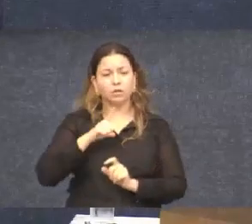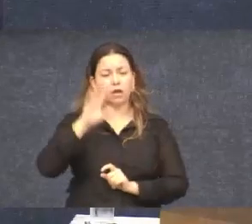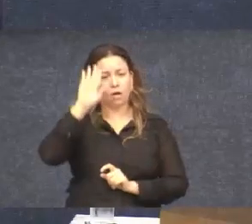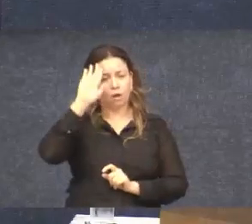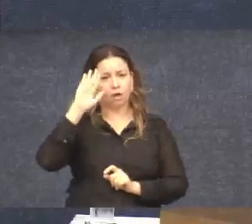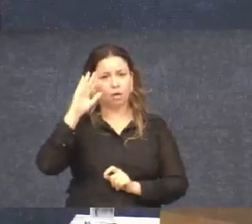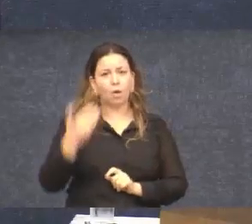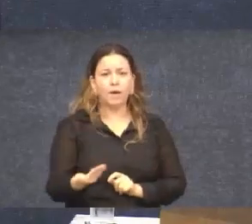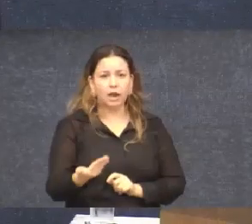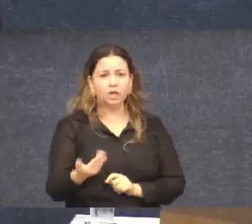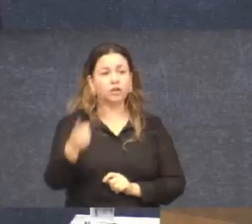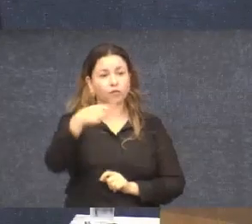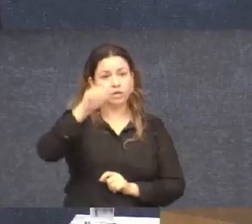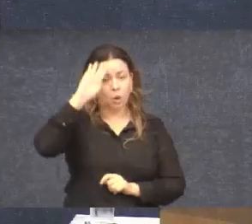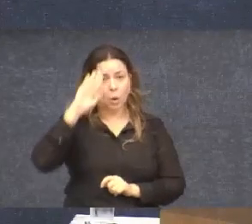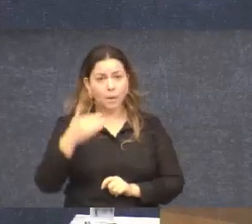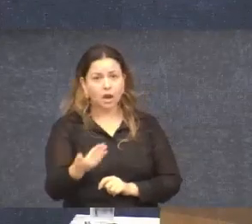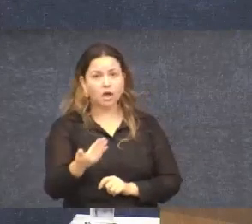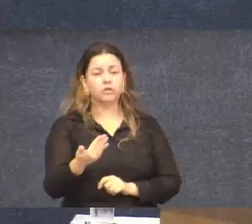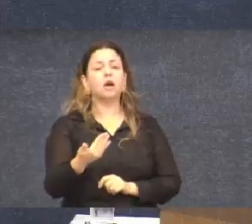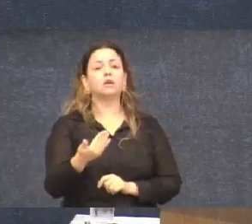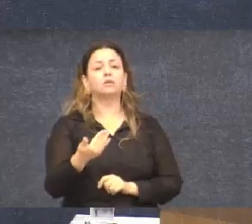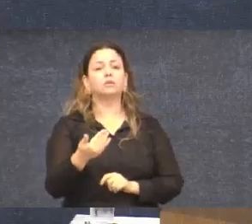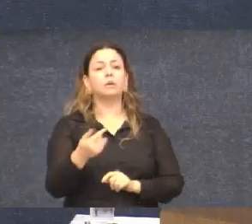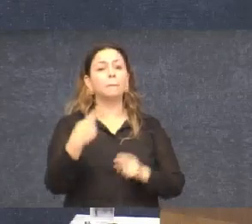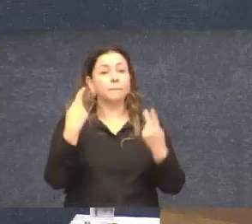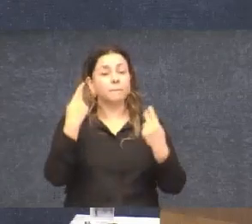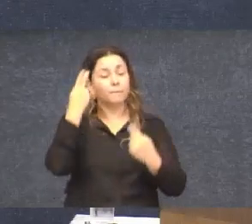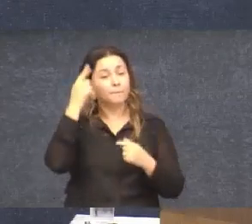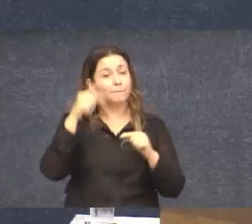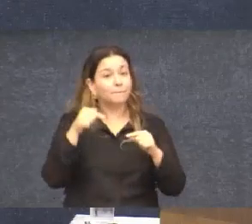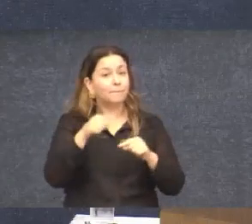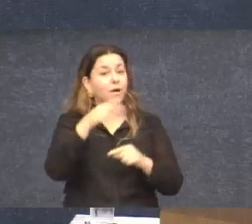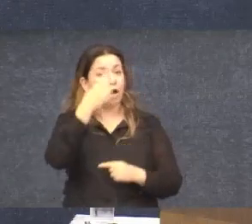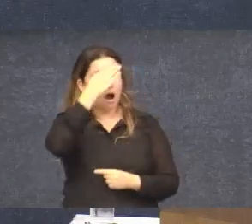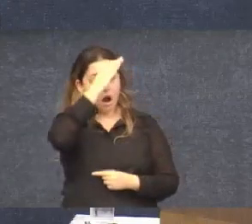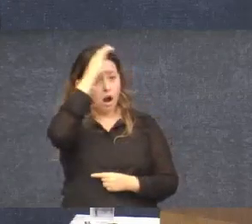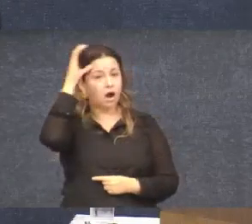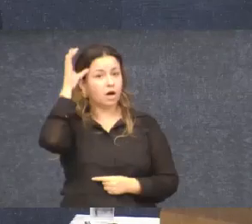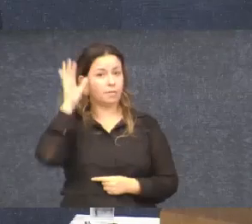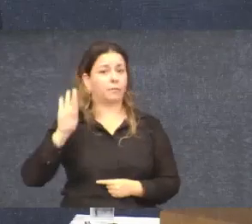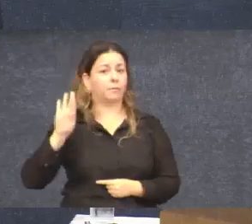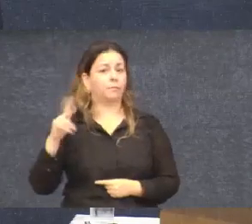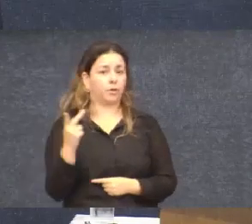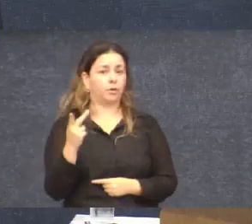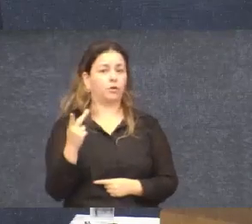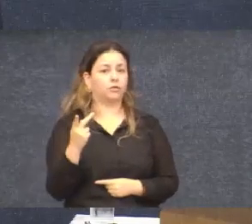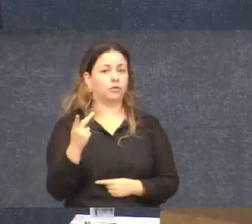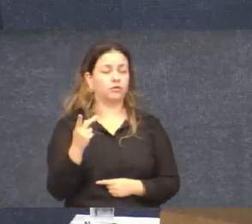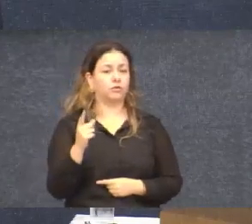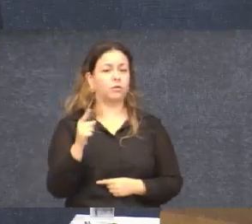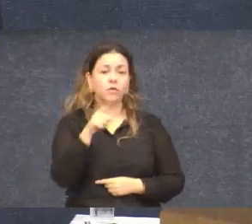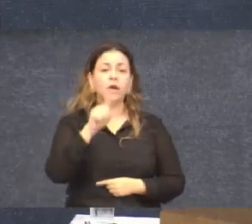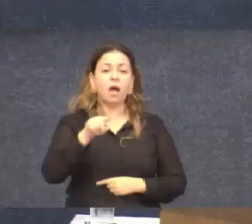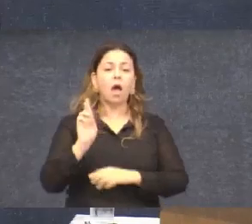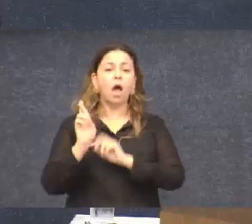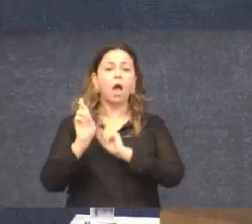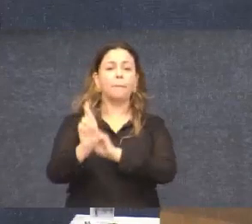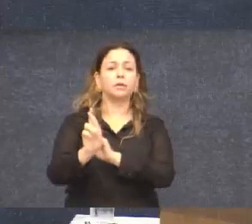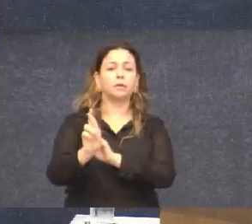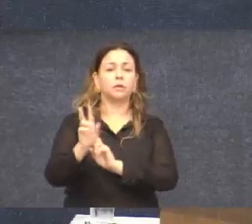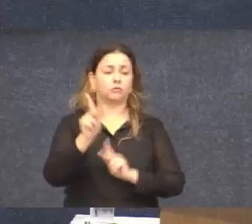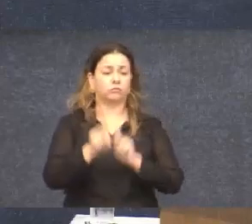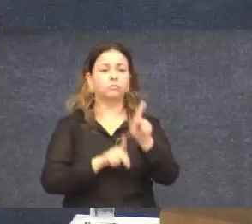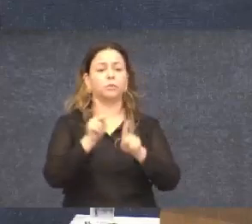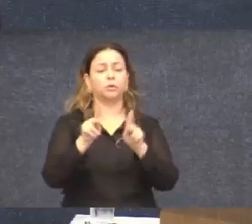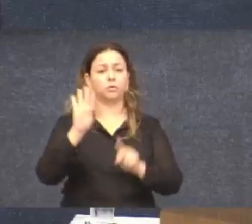também, mas vocês estão sendo homenageados pela Câmara Municipal de Belo Horizonte, pelos representantes do povo mineiro